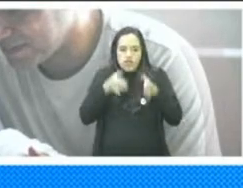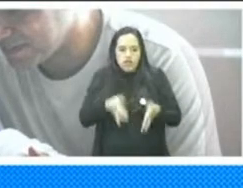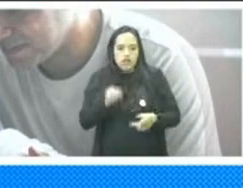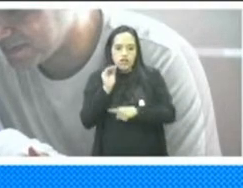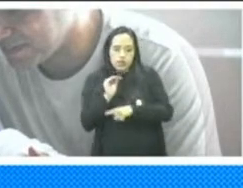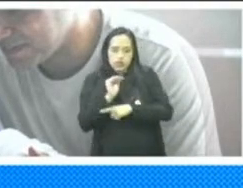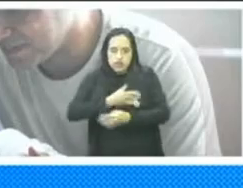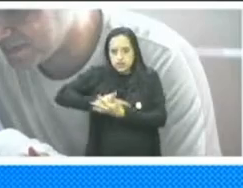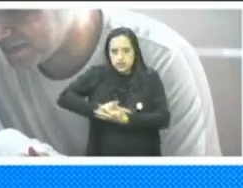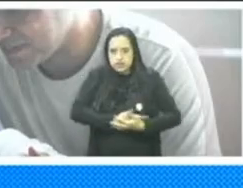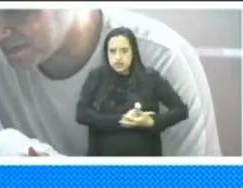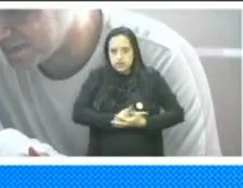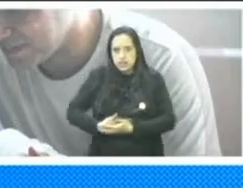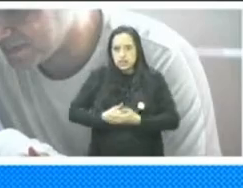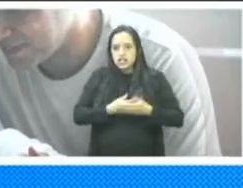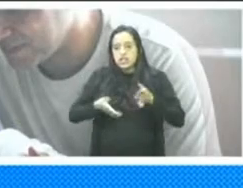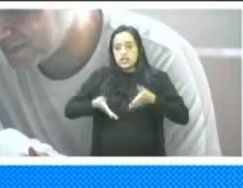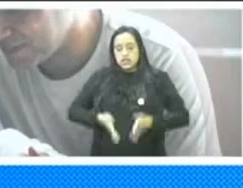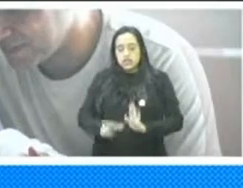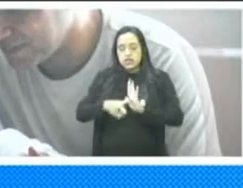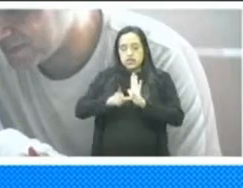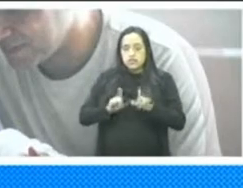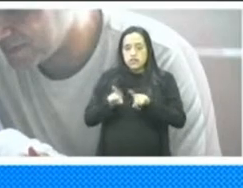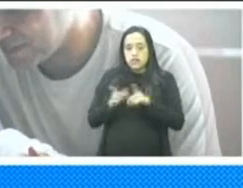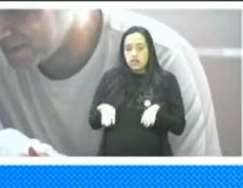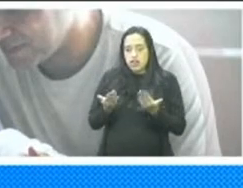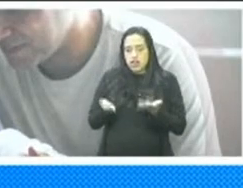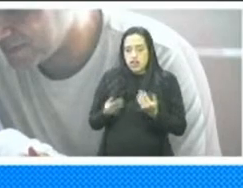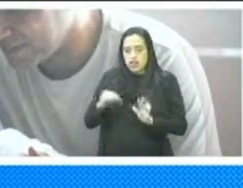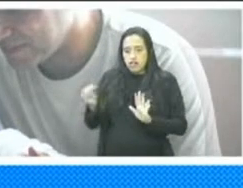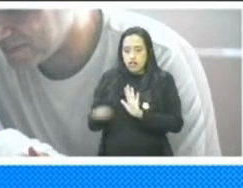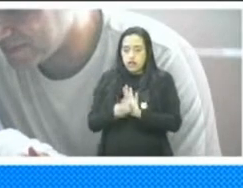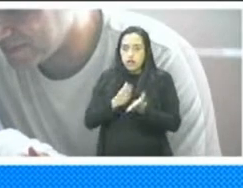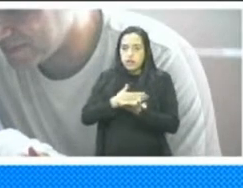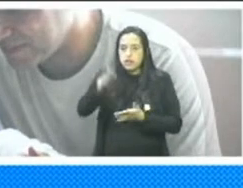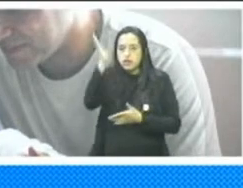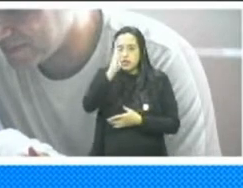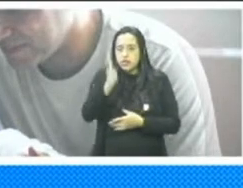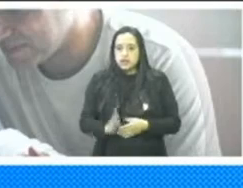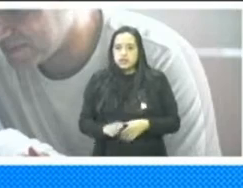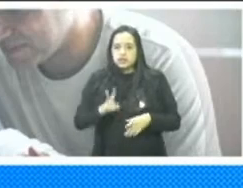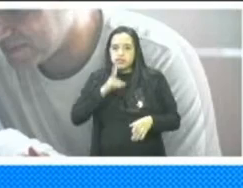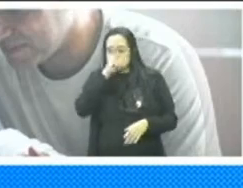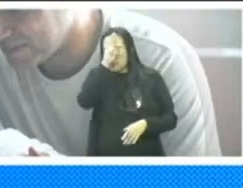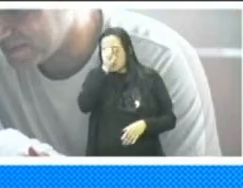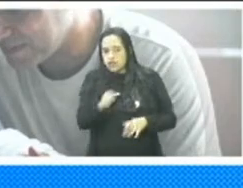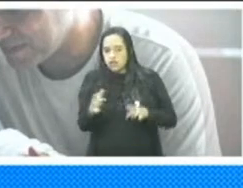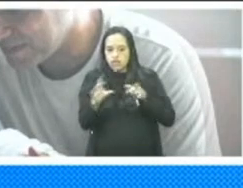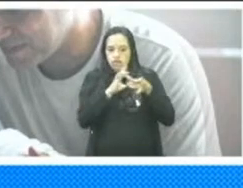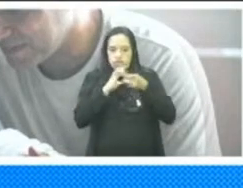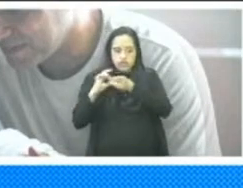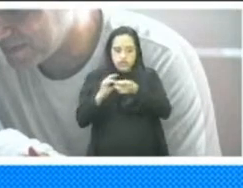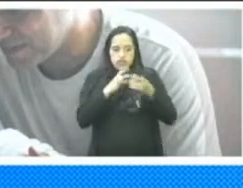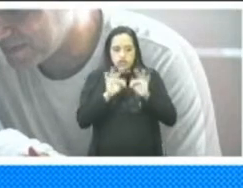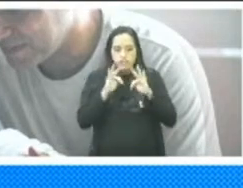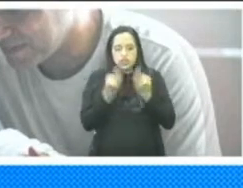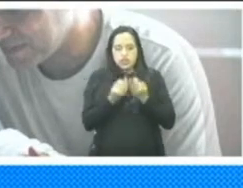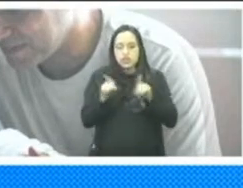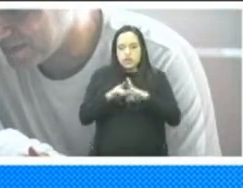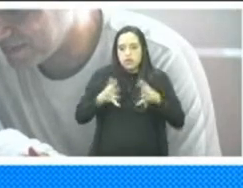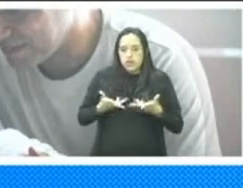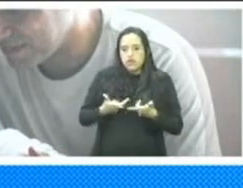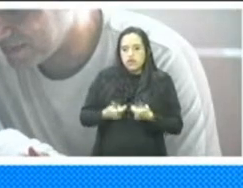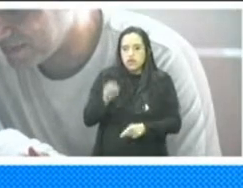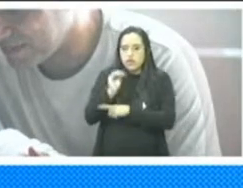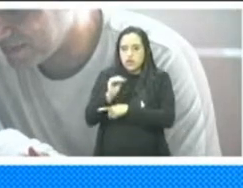do recém-nascido prematuro e de baixo peso, que foi implantado no Brasil para fortalecer o vínculo familiar e qualificar